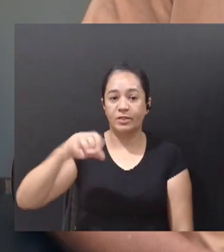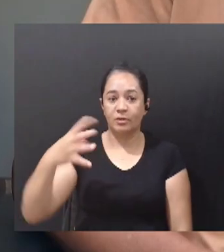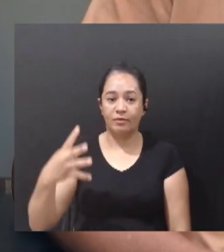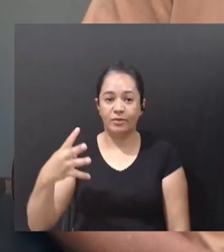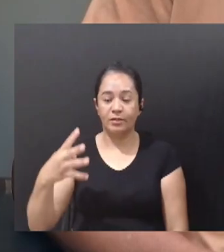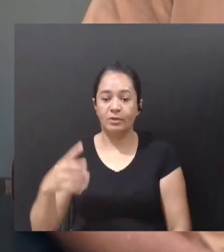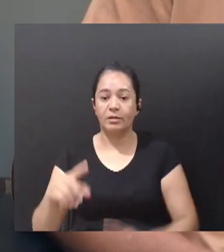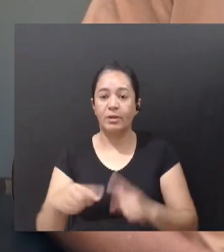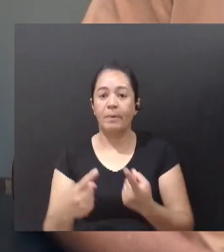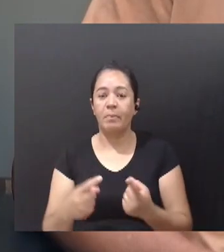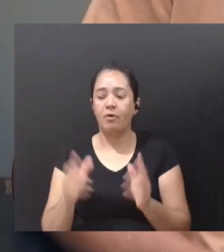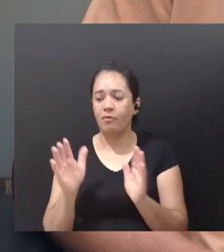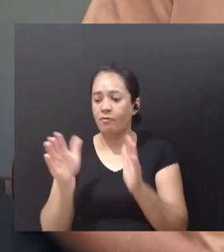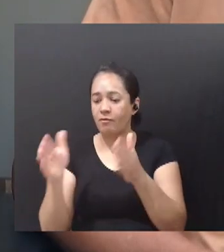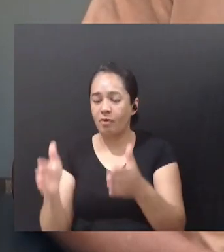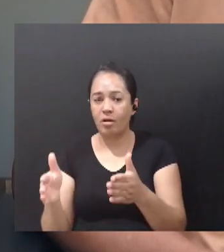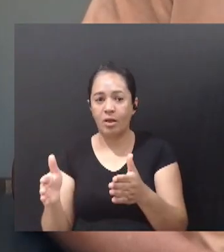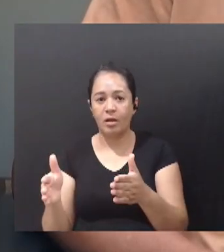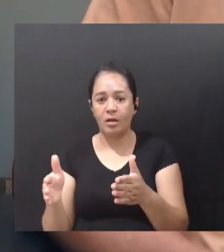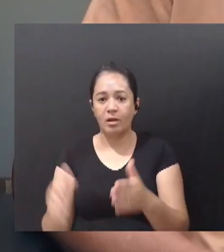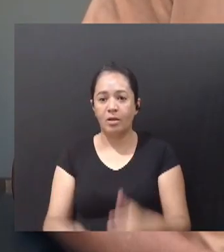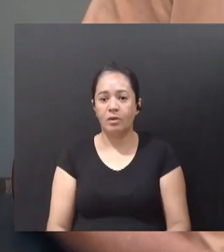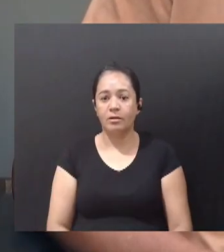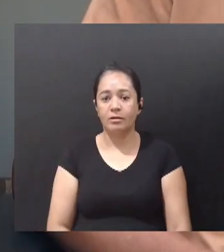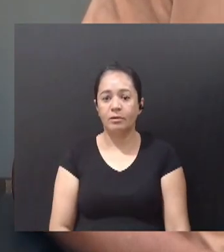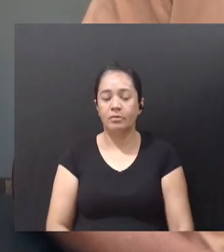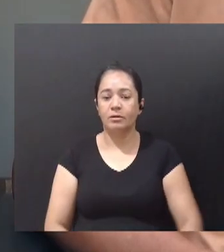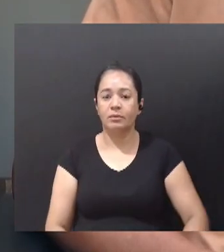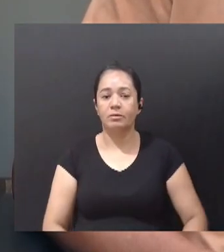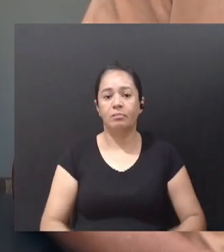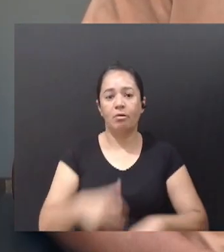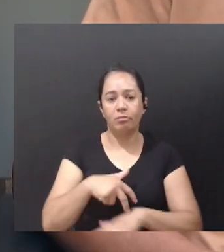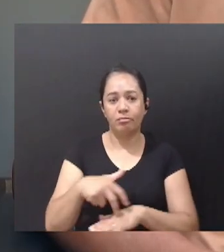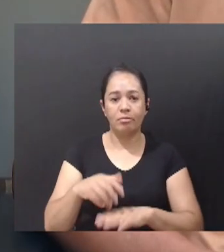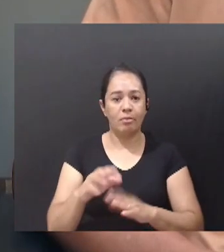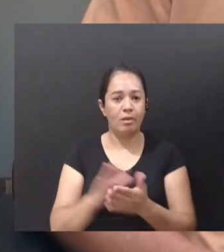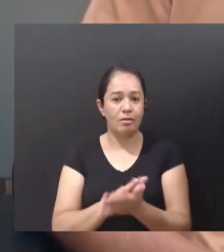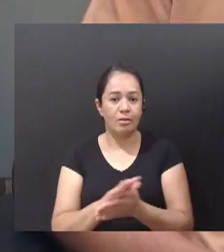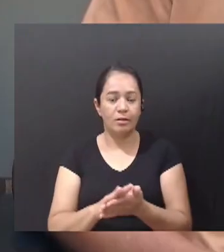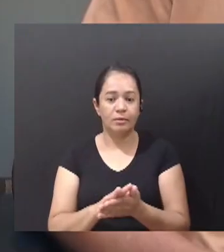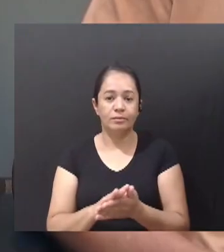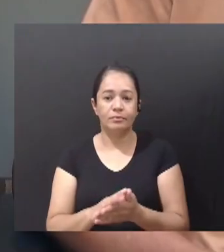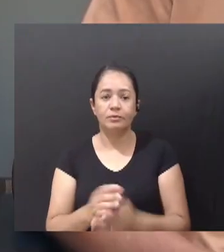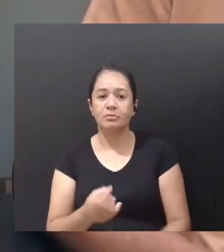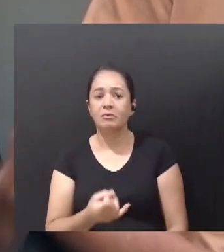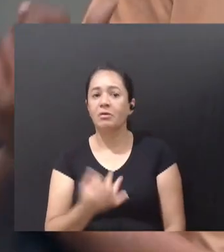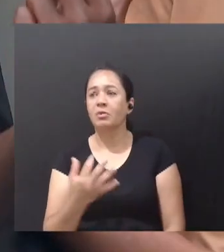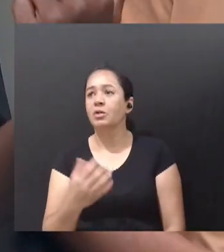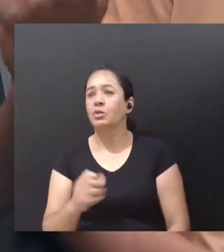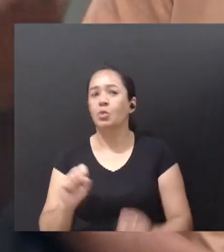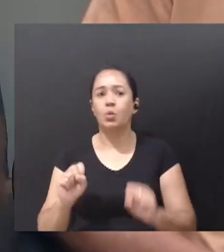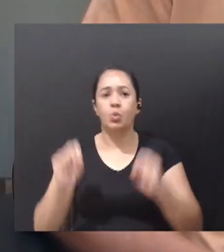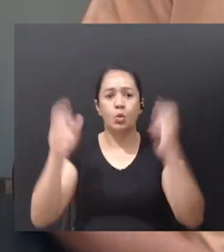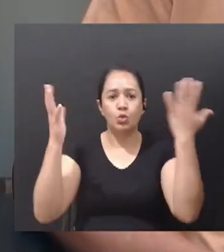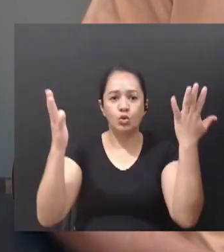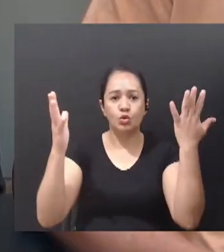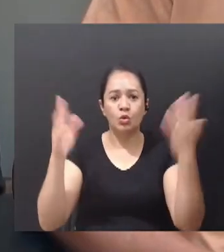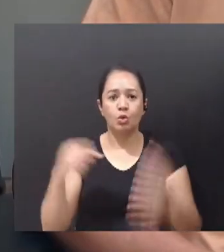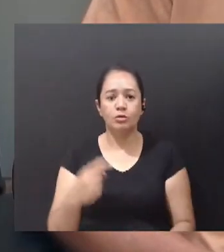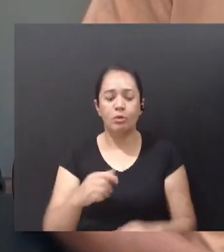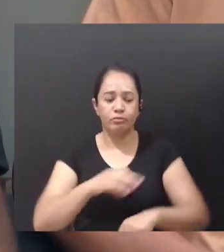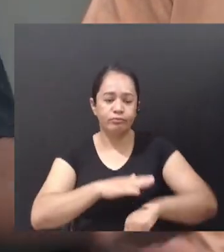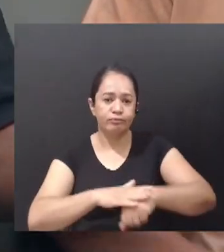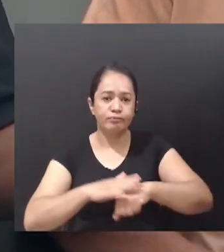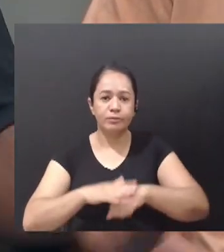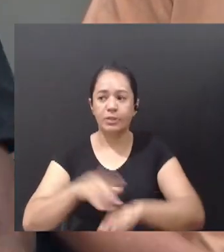um olhar assim para o hip hop, para o rap, né? Quantos shows a gente chegou a fazer, o L-Face sabe disso